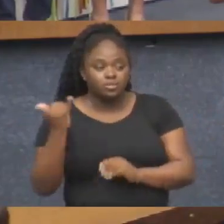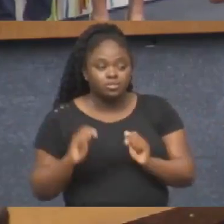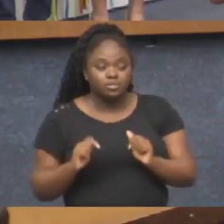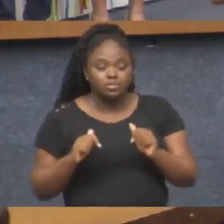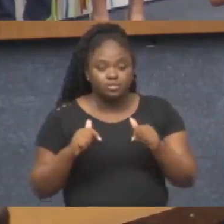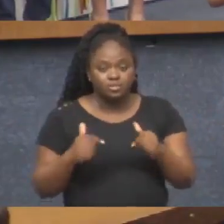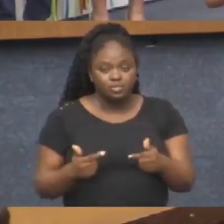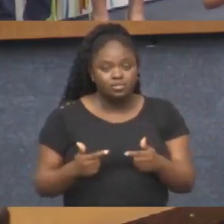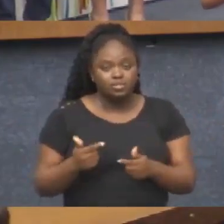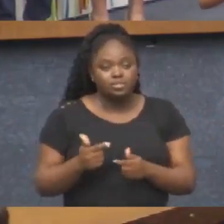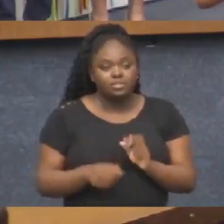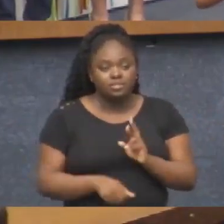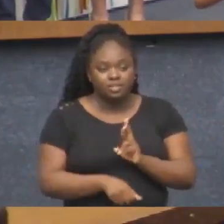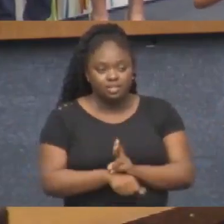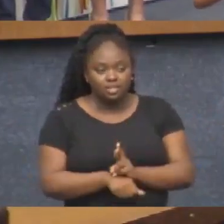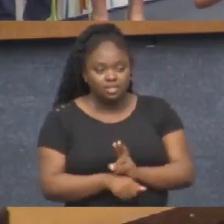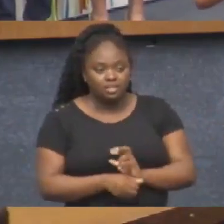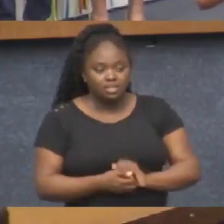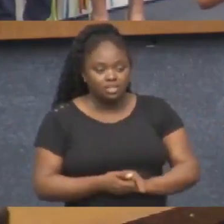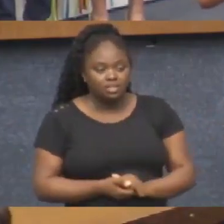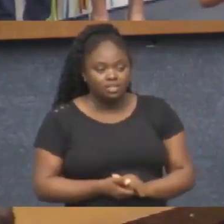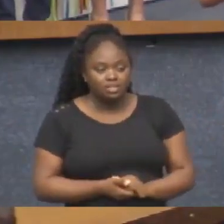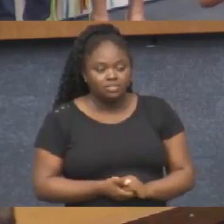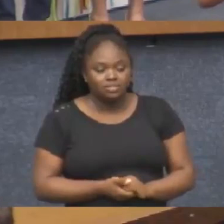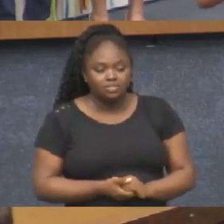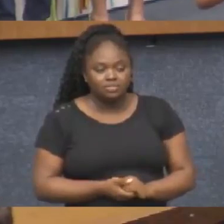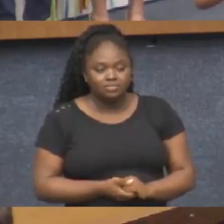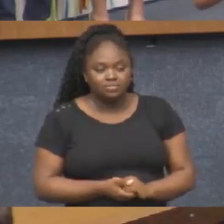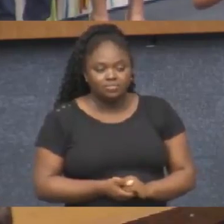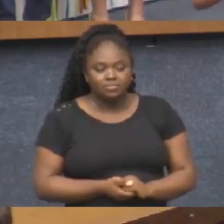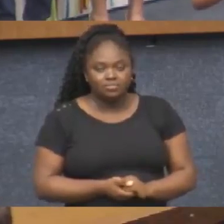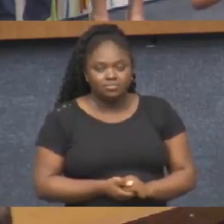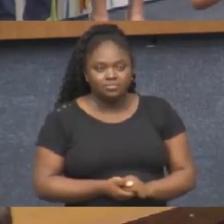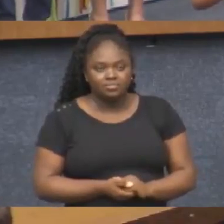lá no Murial também. E agora...